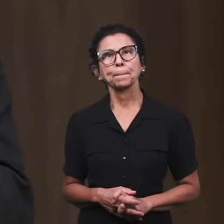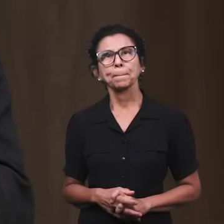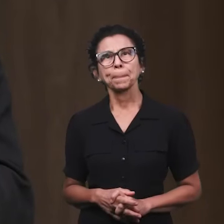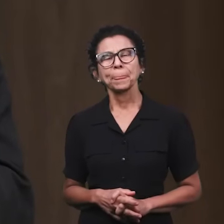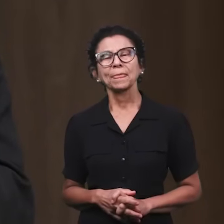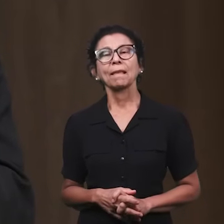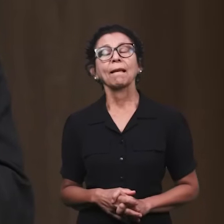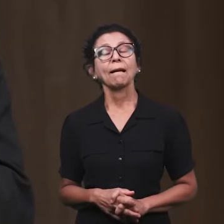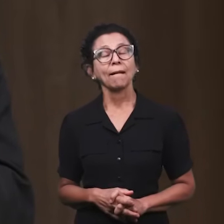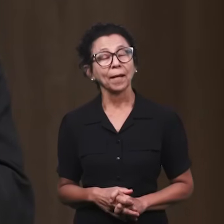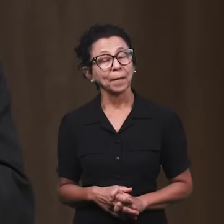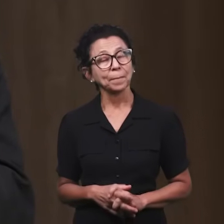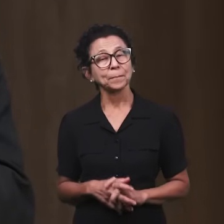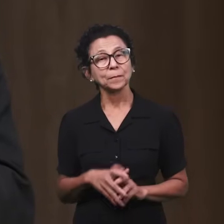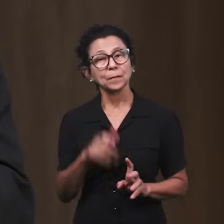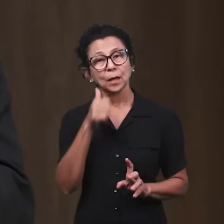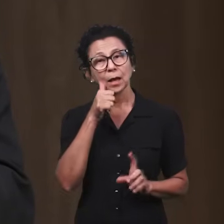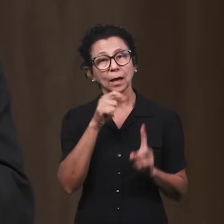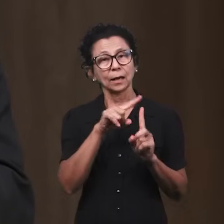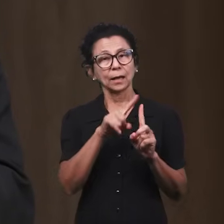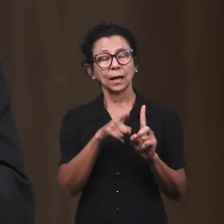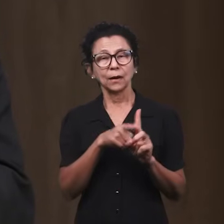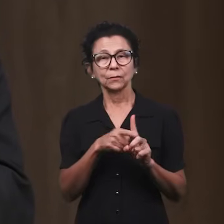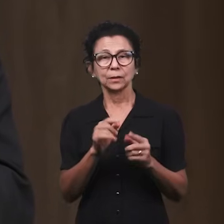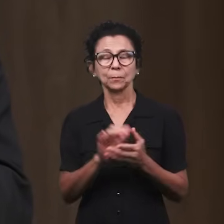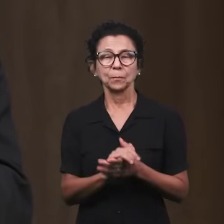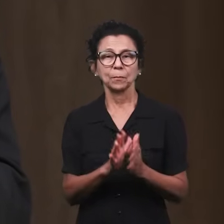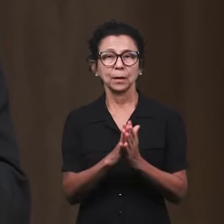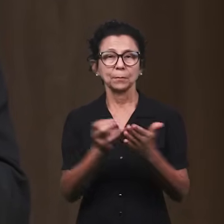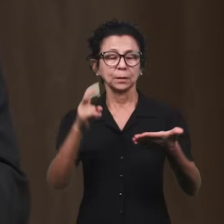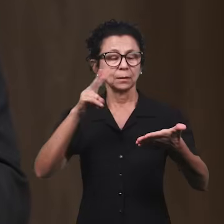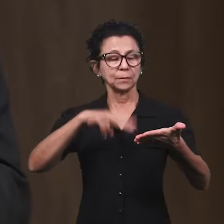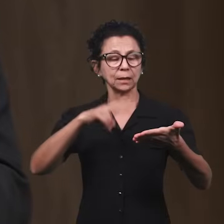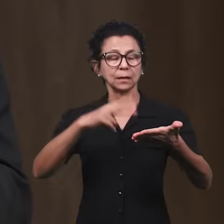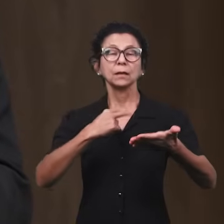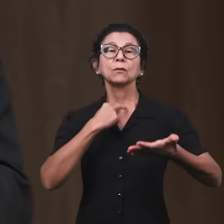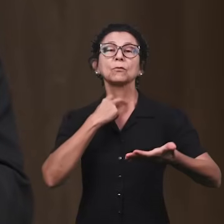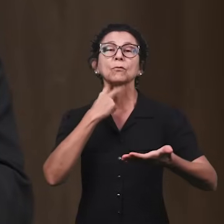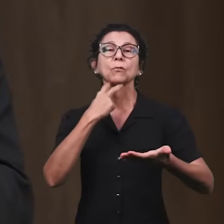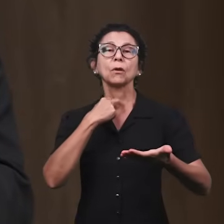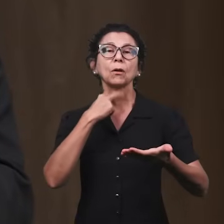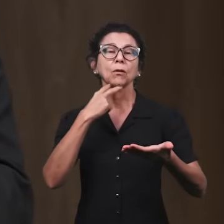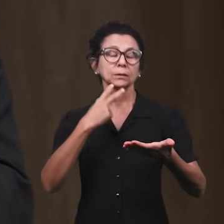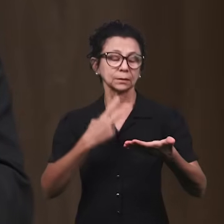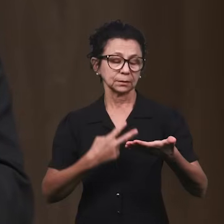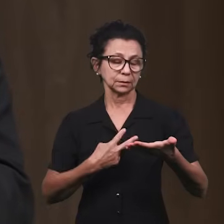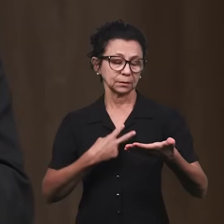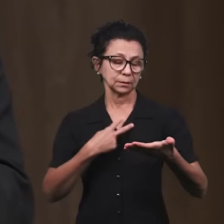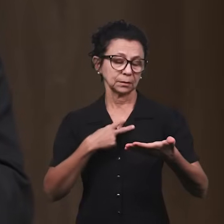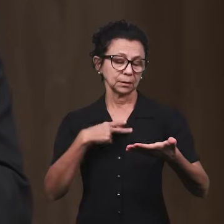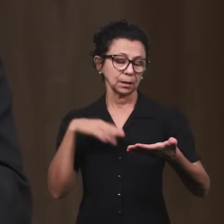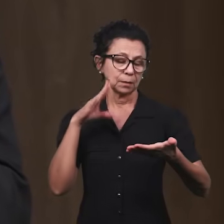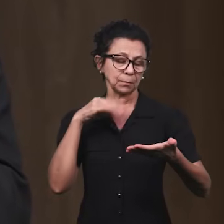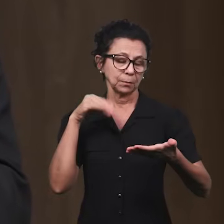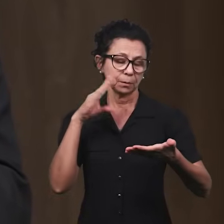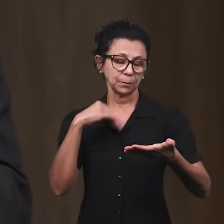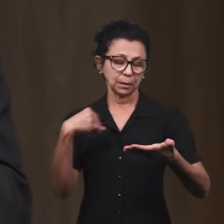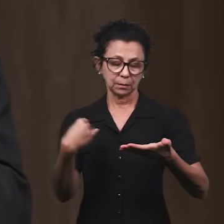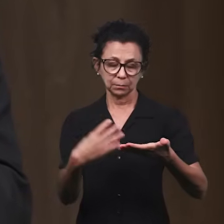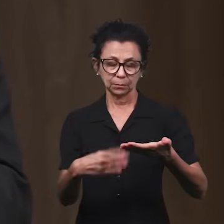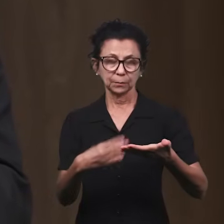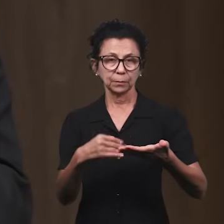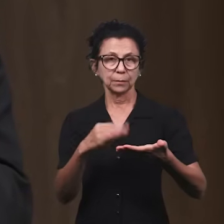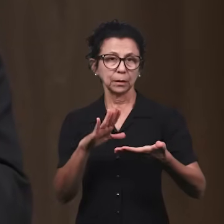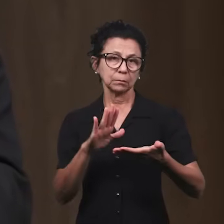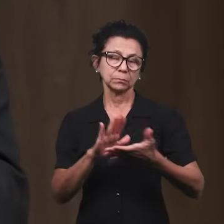Ler a Bíblia em voz alta. Muito bom. Entendeu? Orar para o seu filho em voz alta, por ele. Conversar com